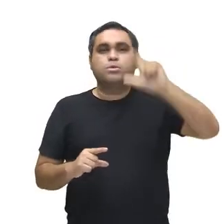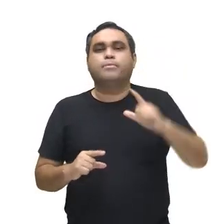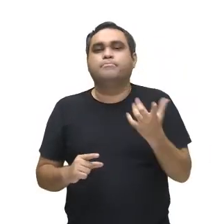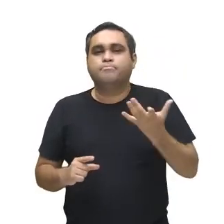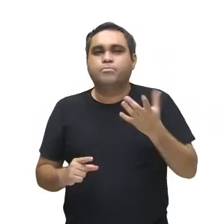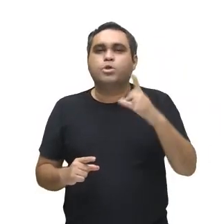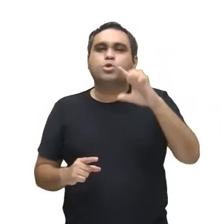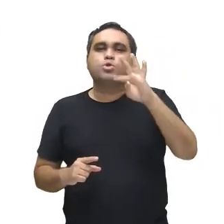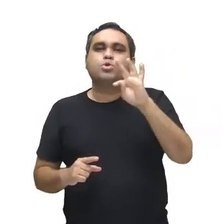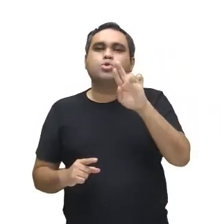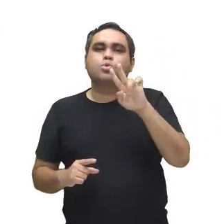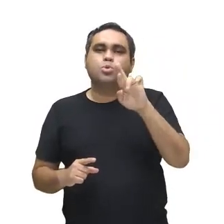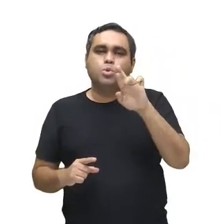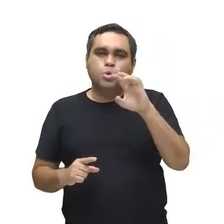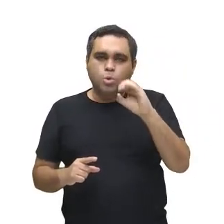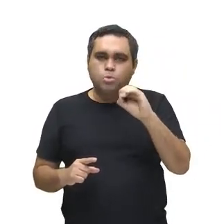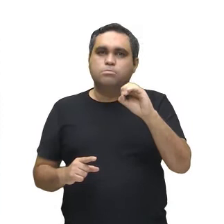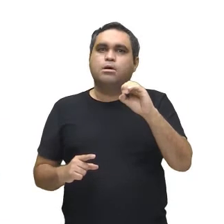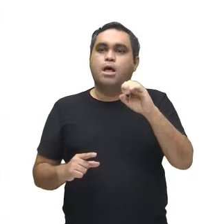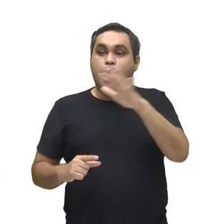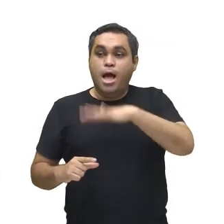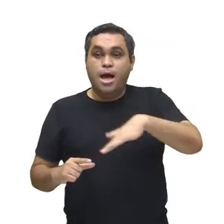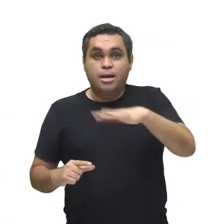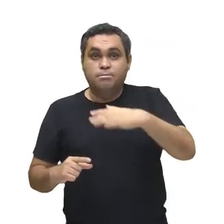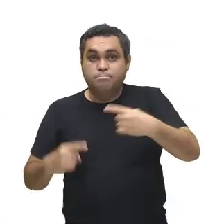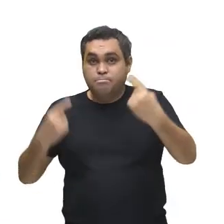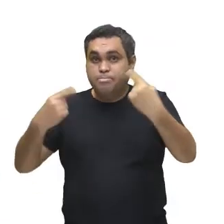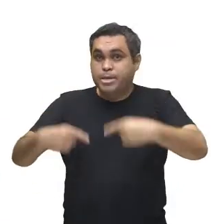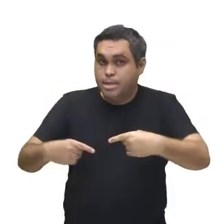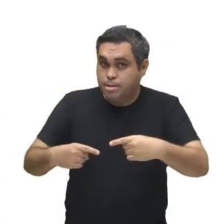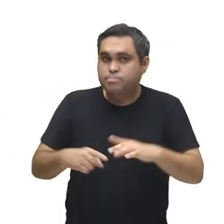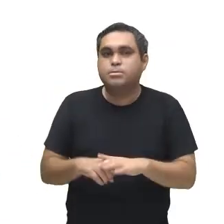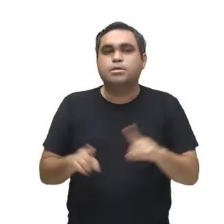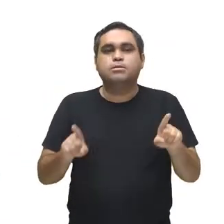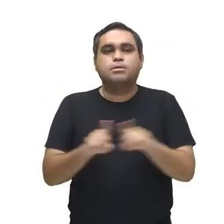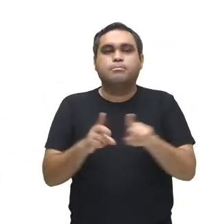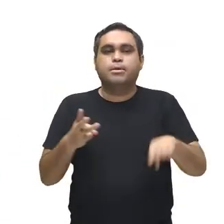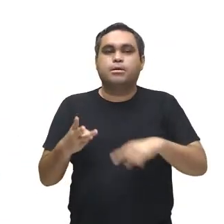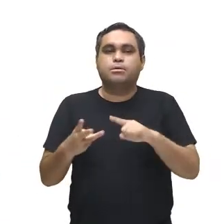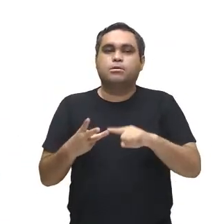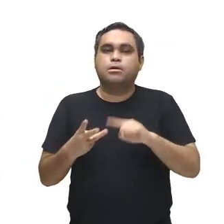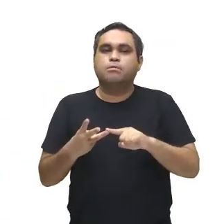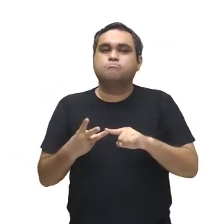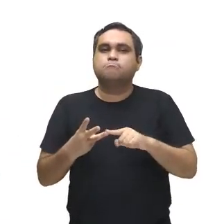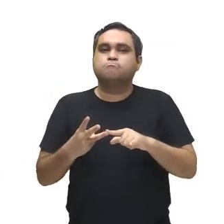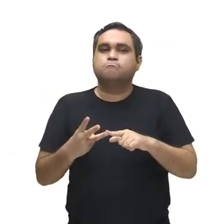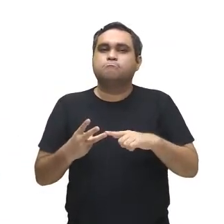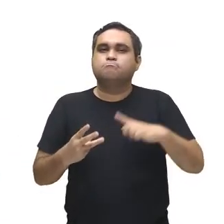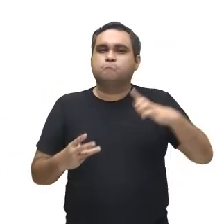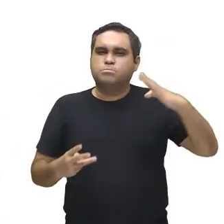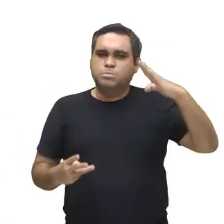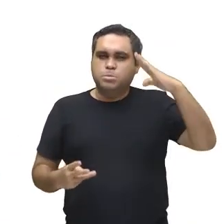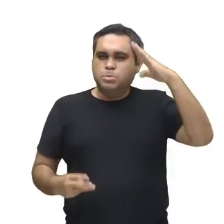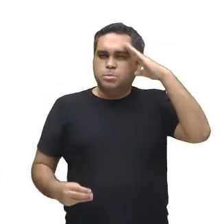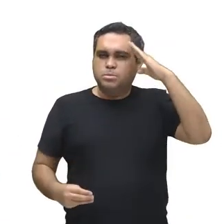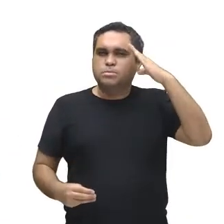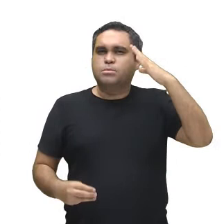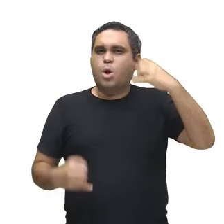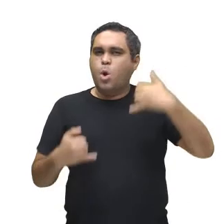Ultranacionalismo, nacionalismo radicais, como os eslavos, que a gente já estudou agora há pouco, que criavam um clima de tensão e hostilidade